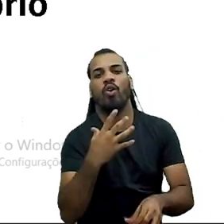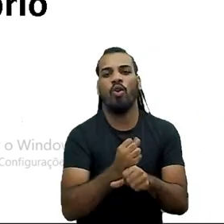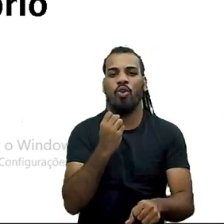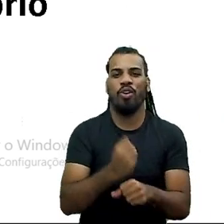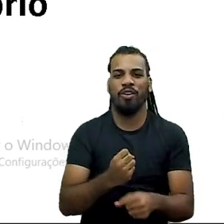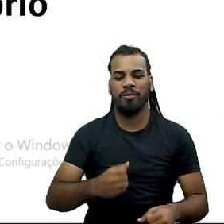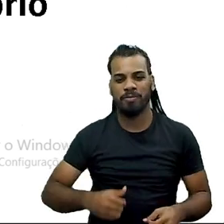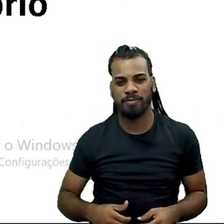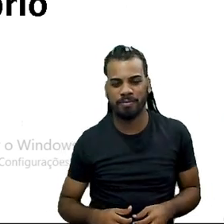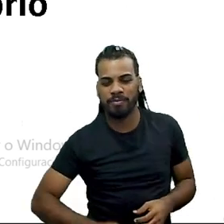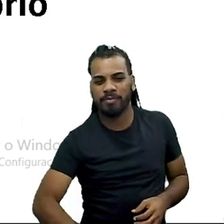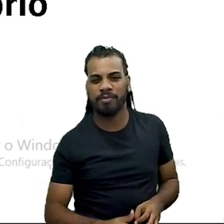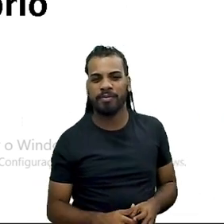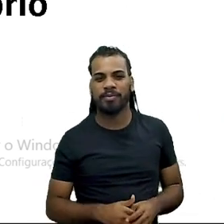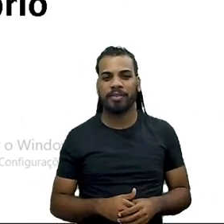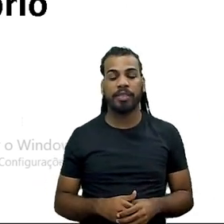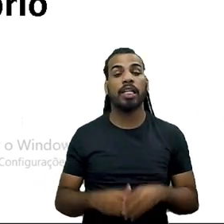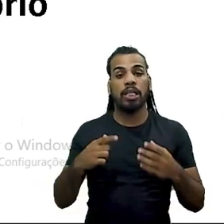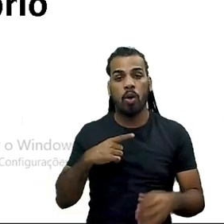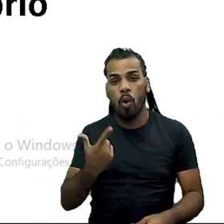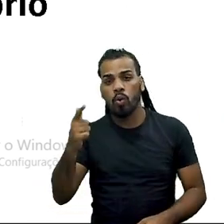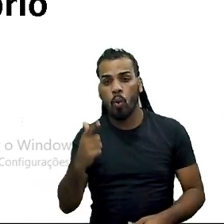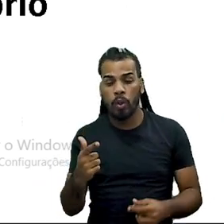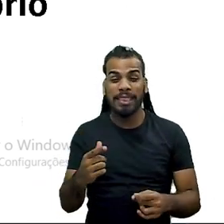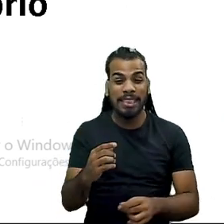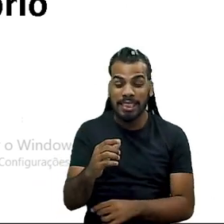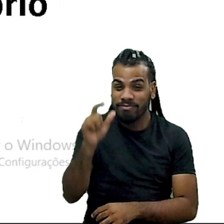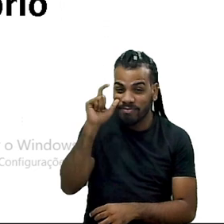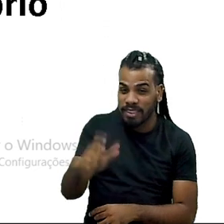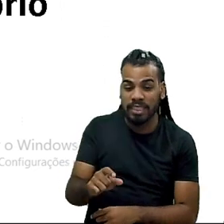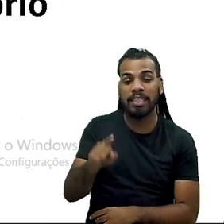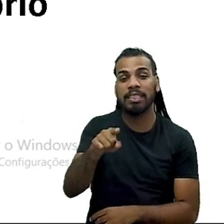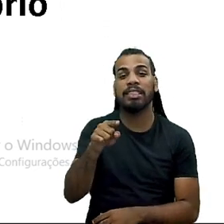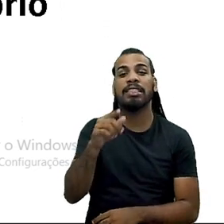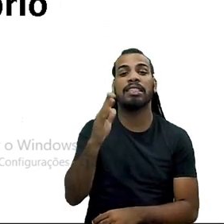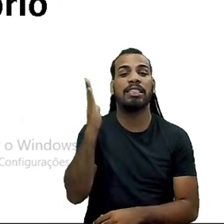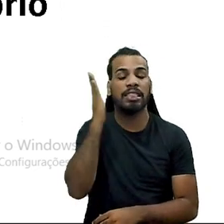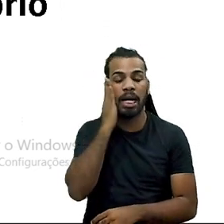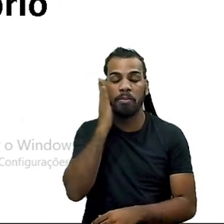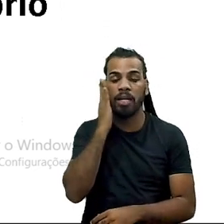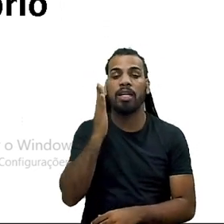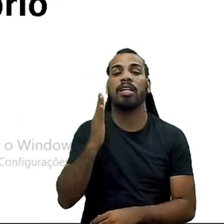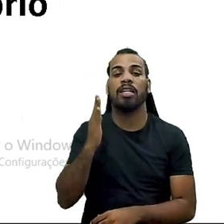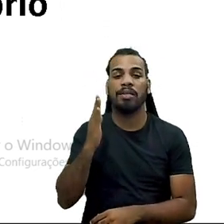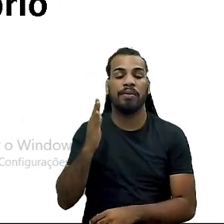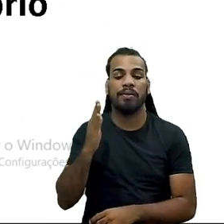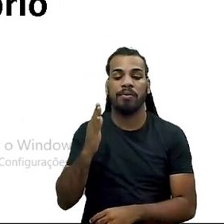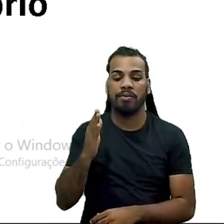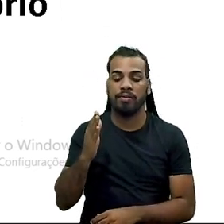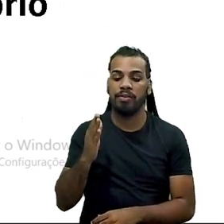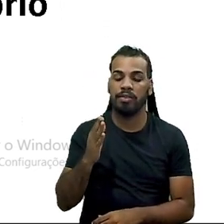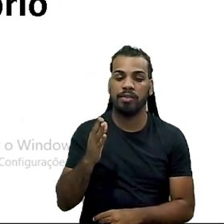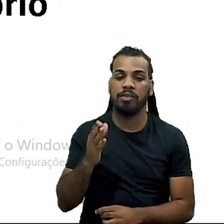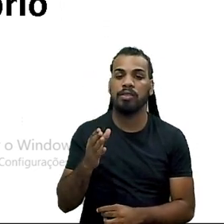vender, né? E outra coisa muito interessante é saber, a partir daí,